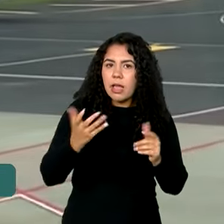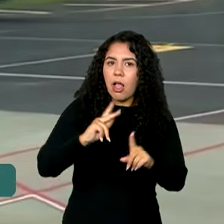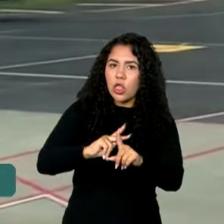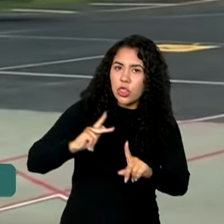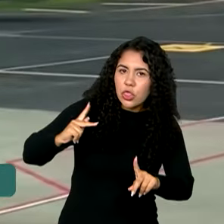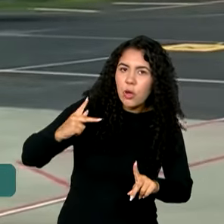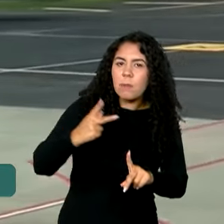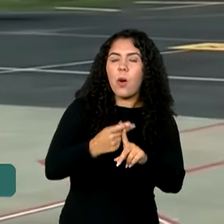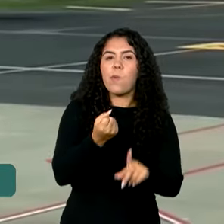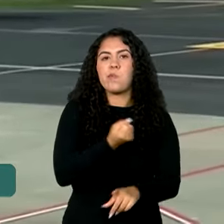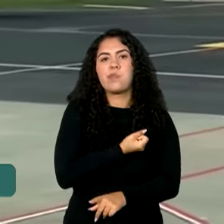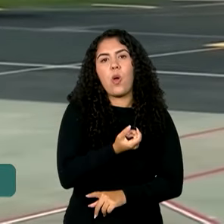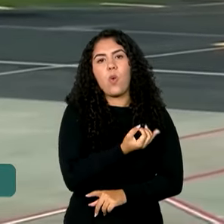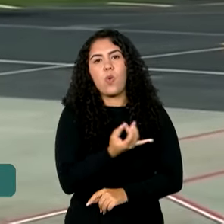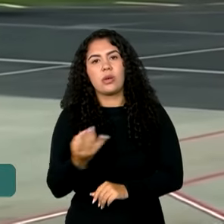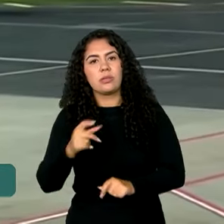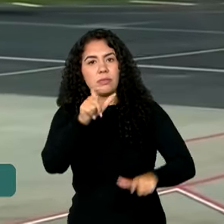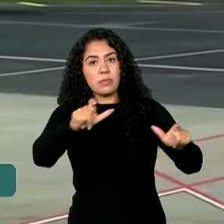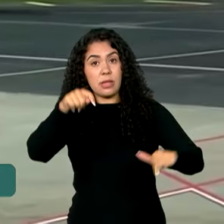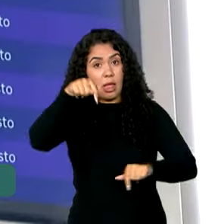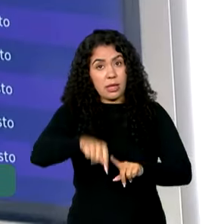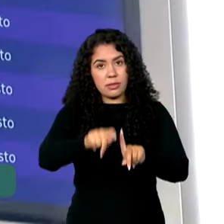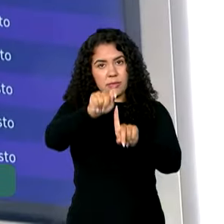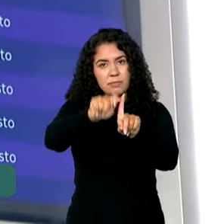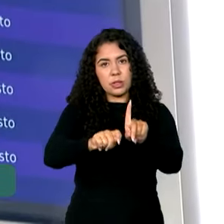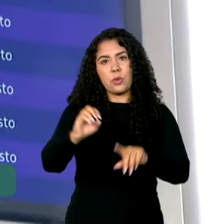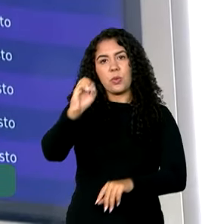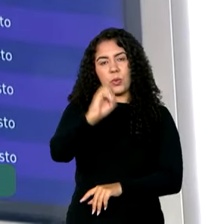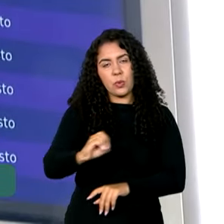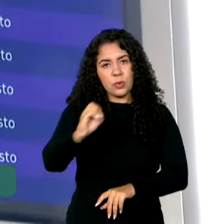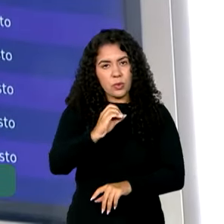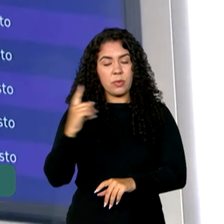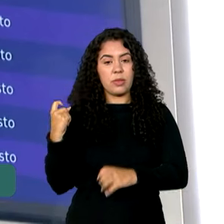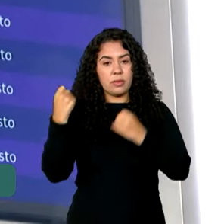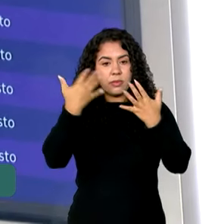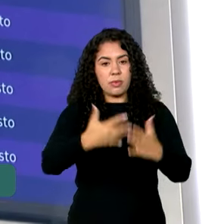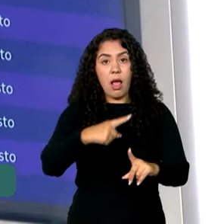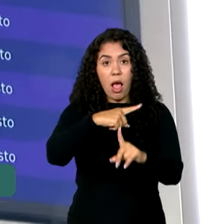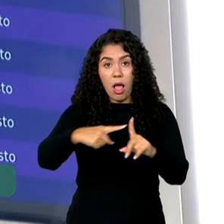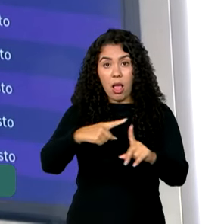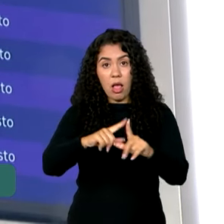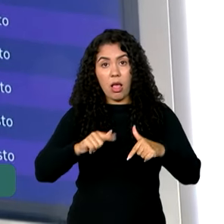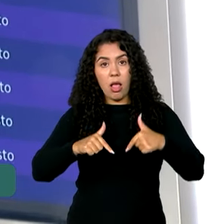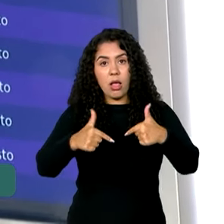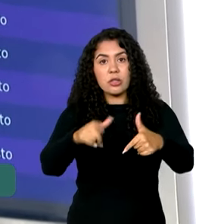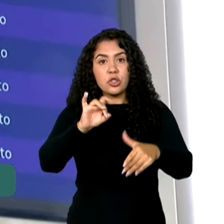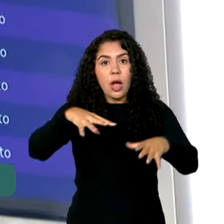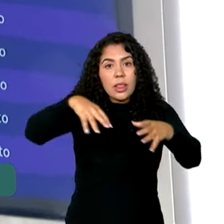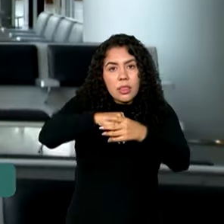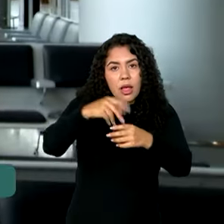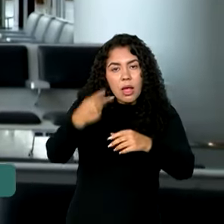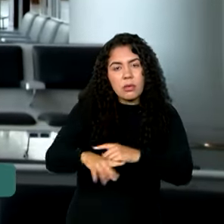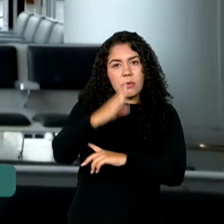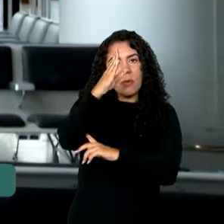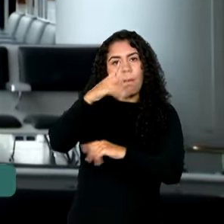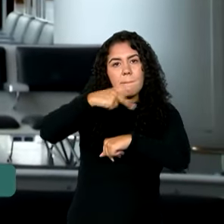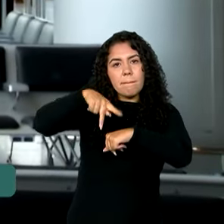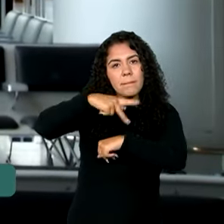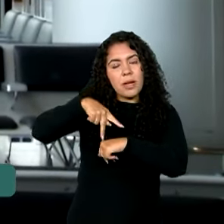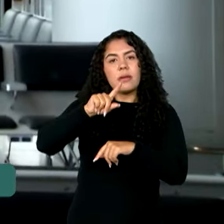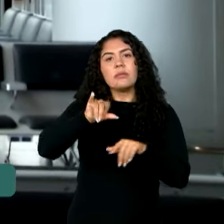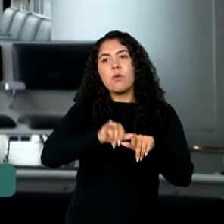de passageiros ainda neste mês. A operação parcial, apenas para voos domésticos, será em pista reduzida,